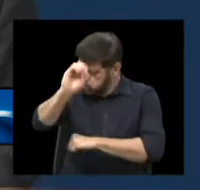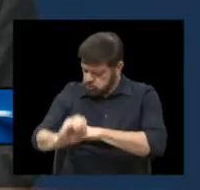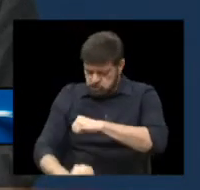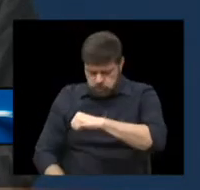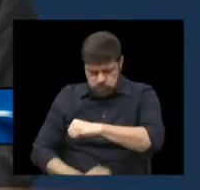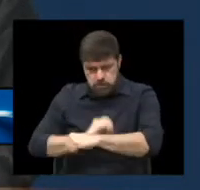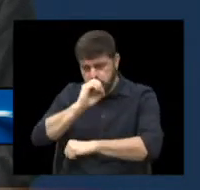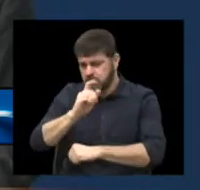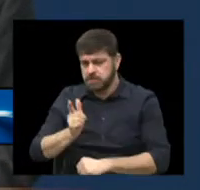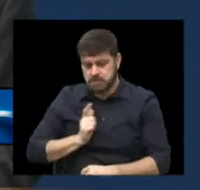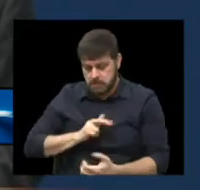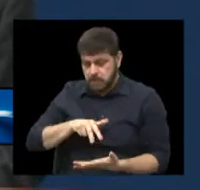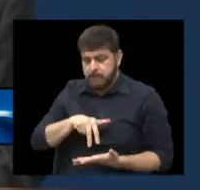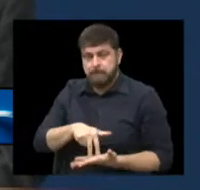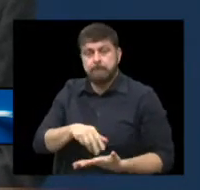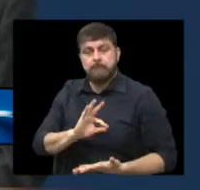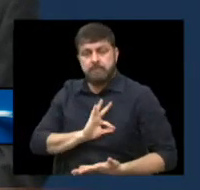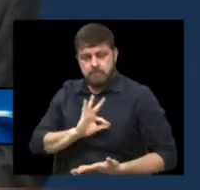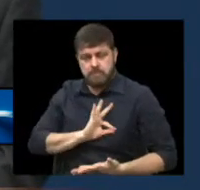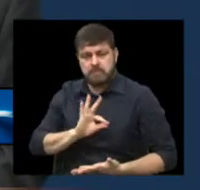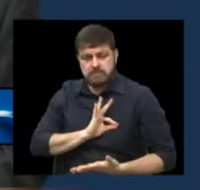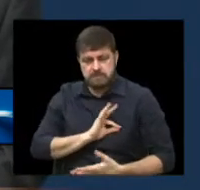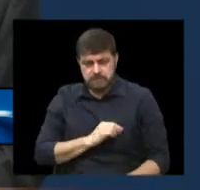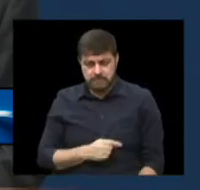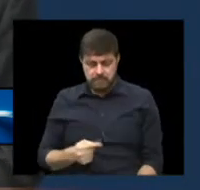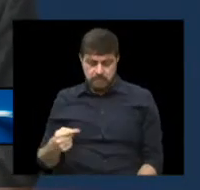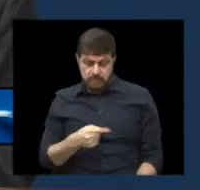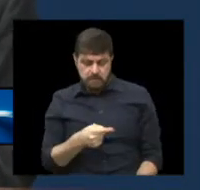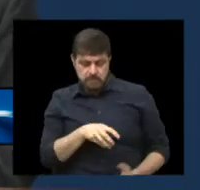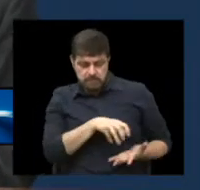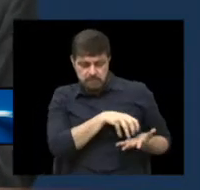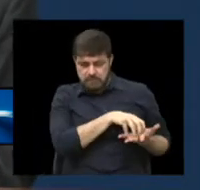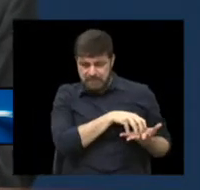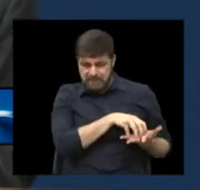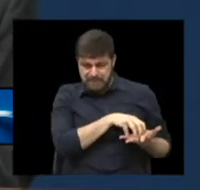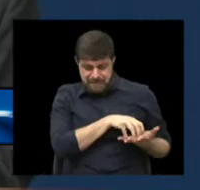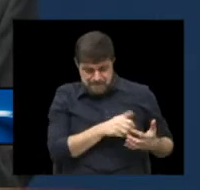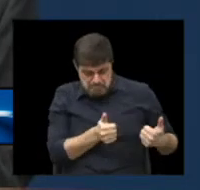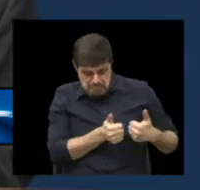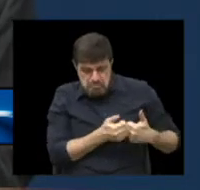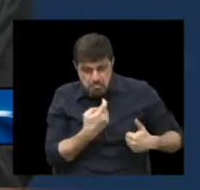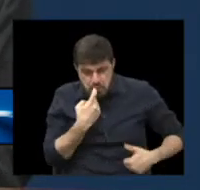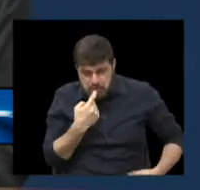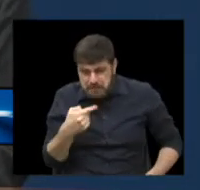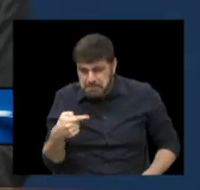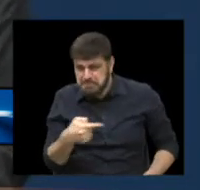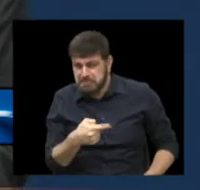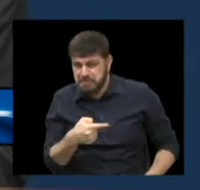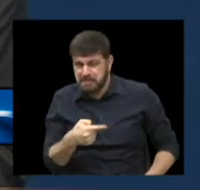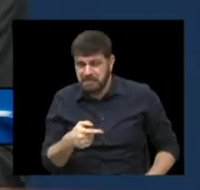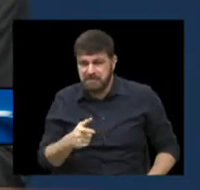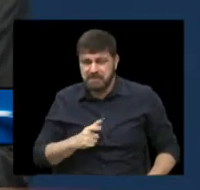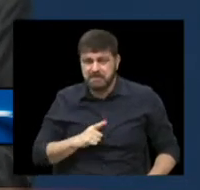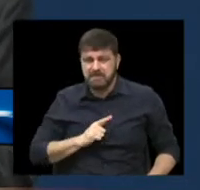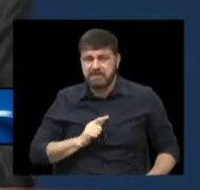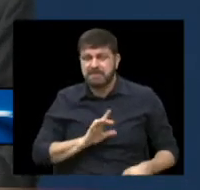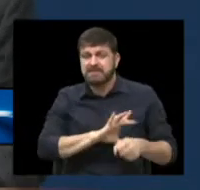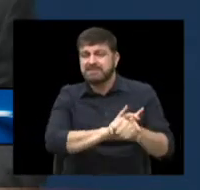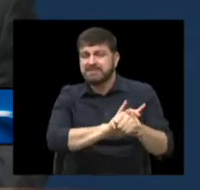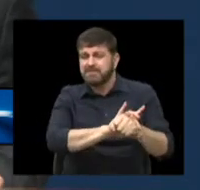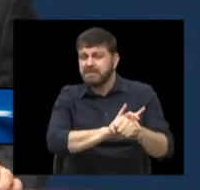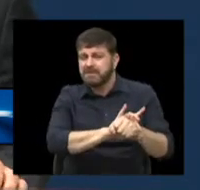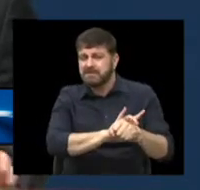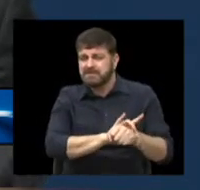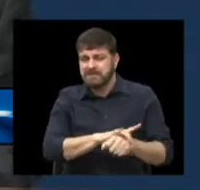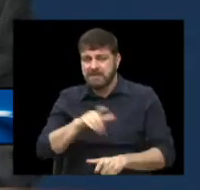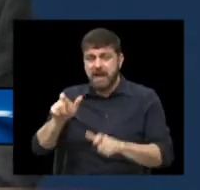Nem se diga que aquela base da PM no entorno está lá para garantir a segurança